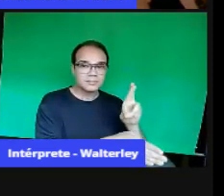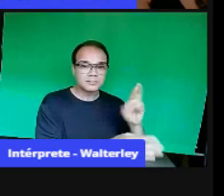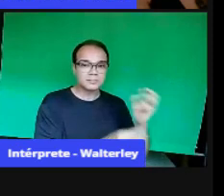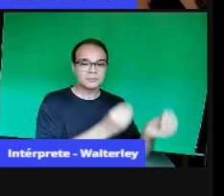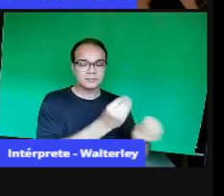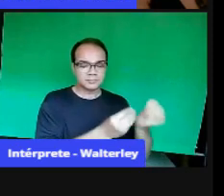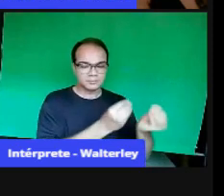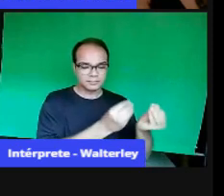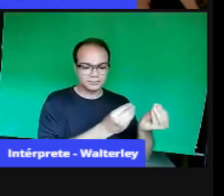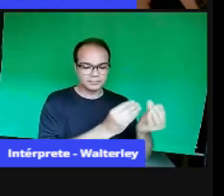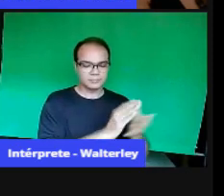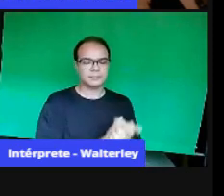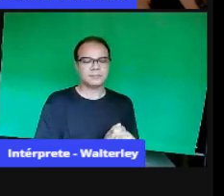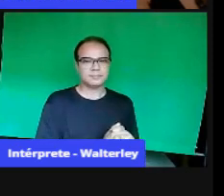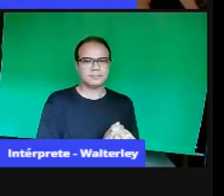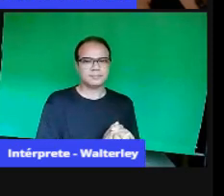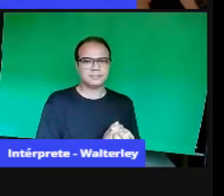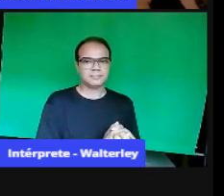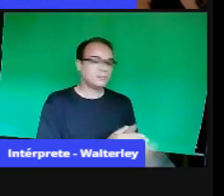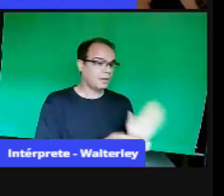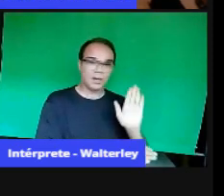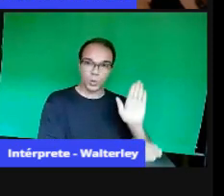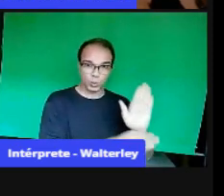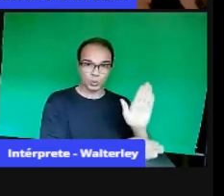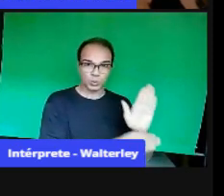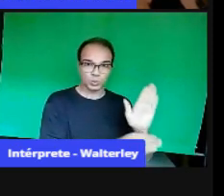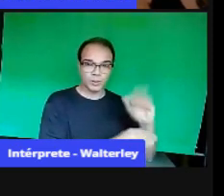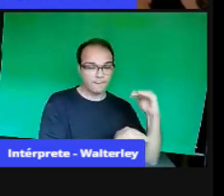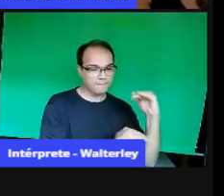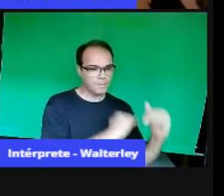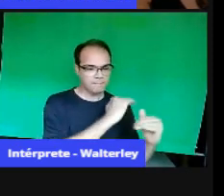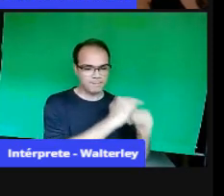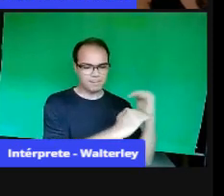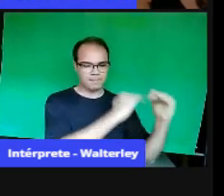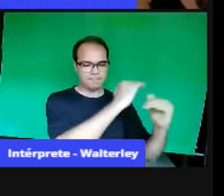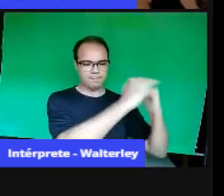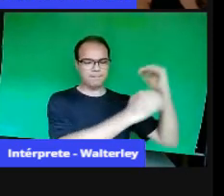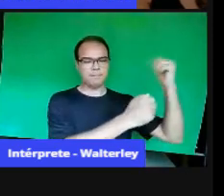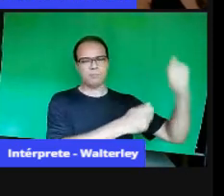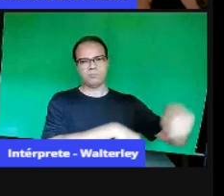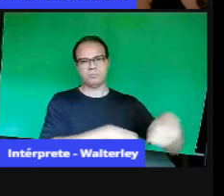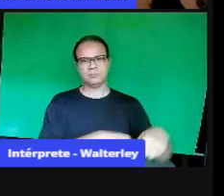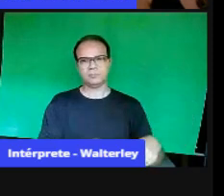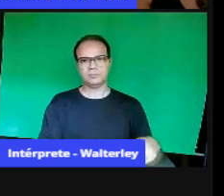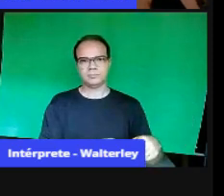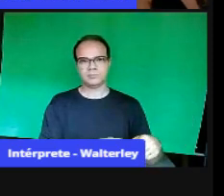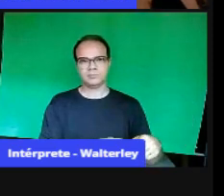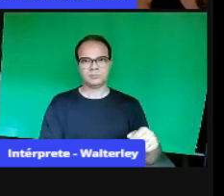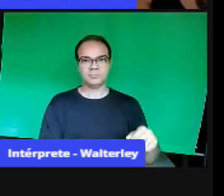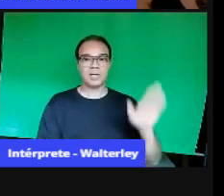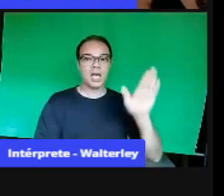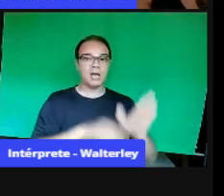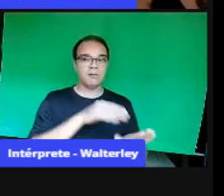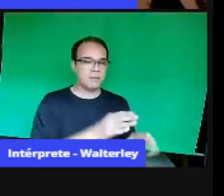contextuais, né, para ajudar esse nosso aluno. Também a questão da agitação do aluno, na hora que a gente estiver